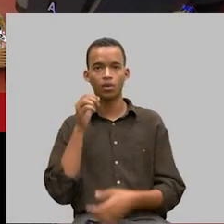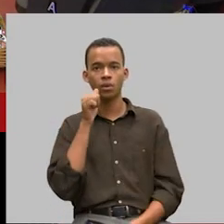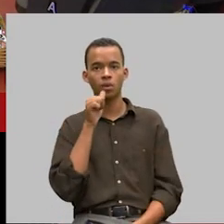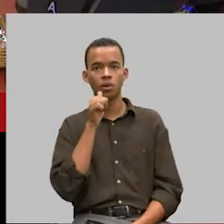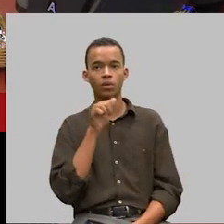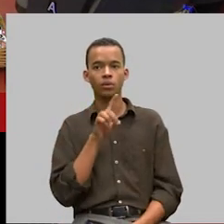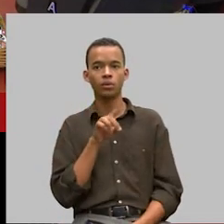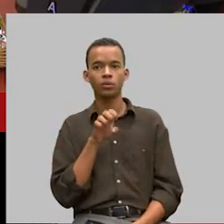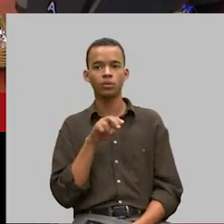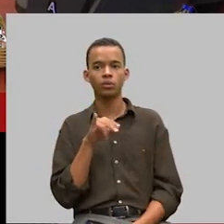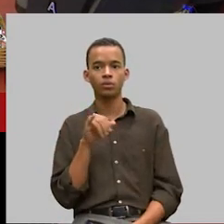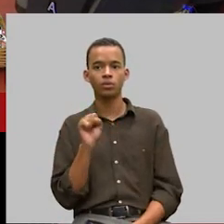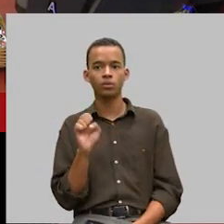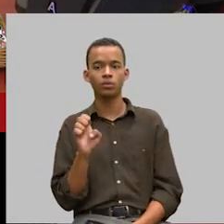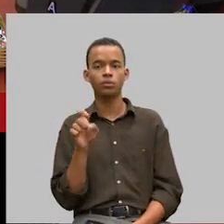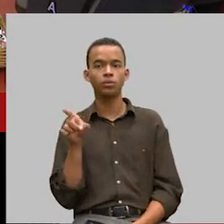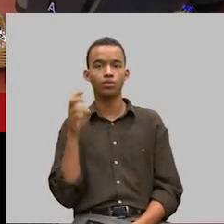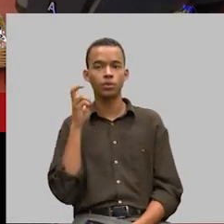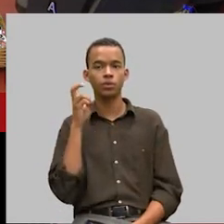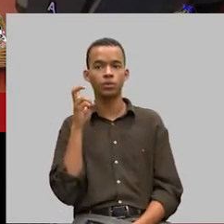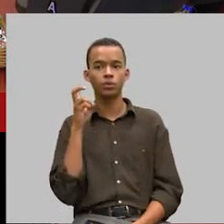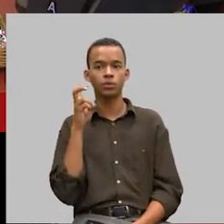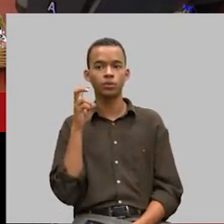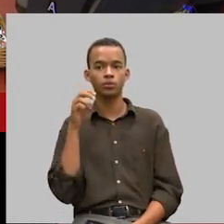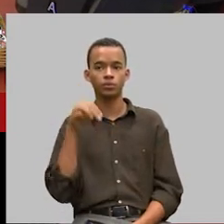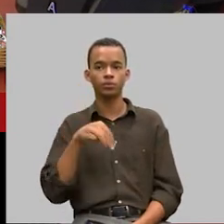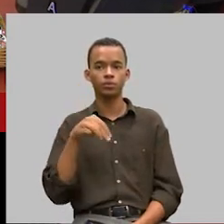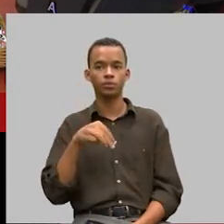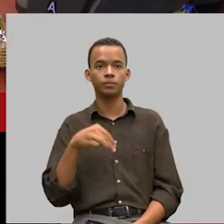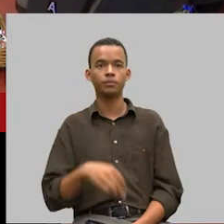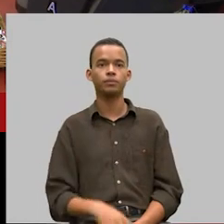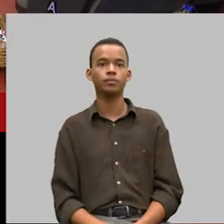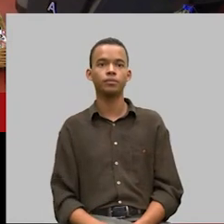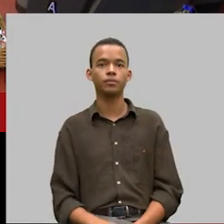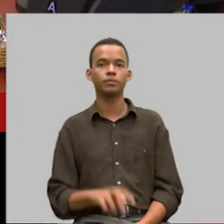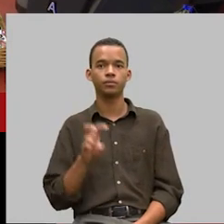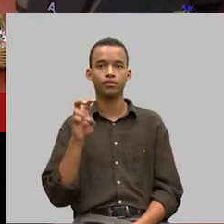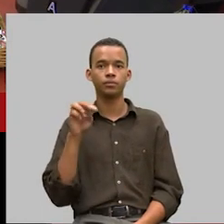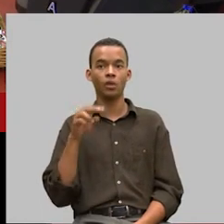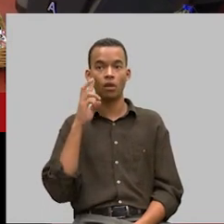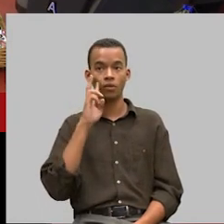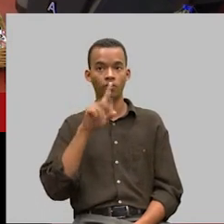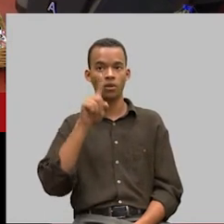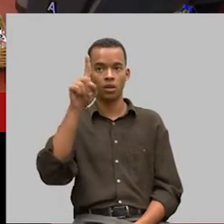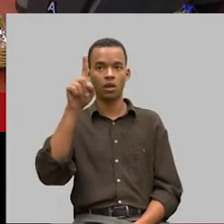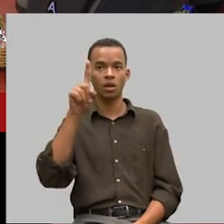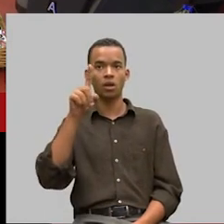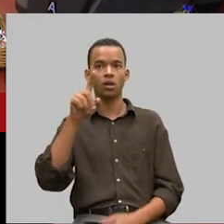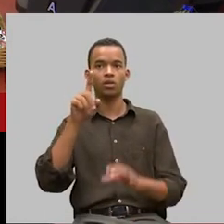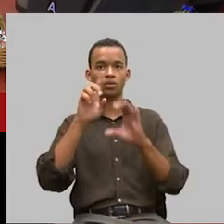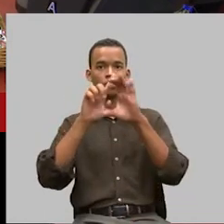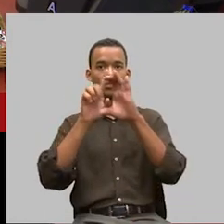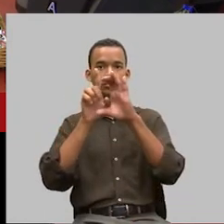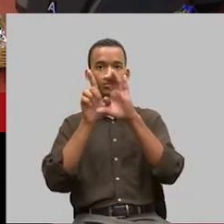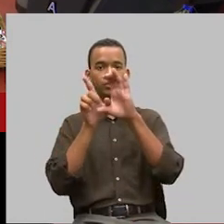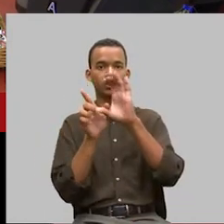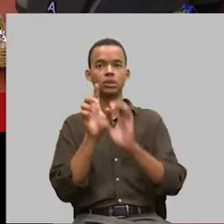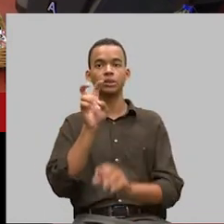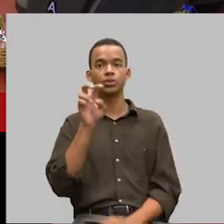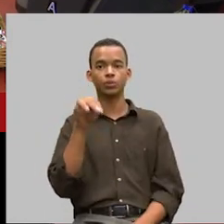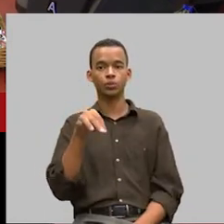minutos Denise no reloginho Lise Olha tá vendo televisão para